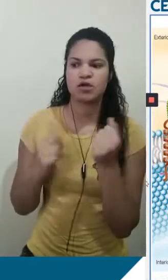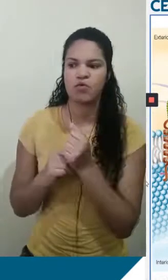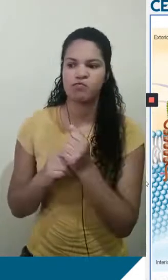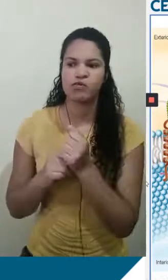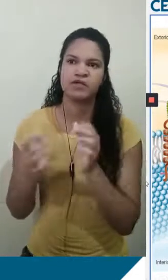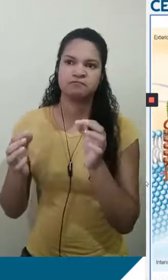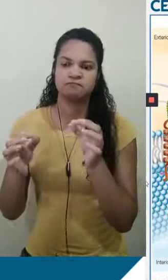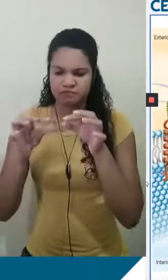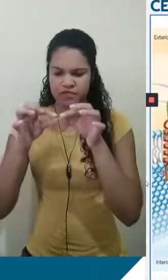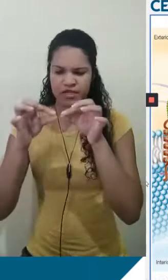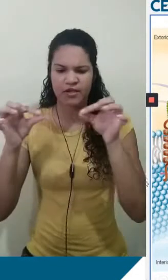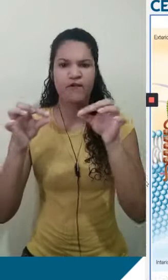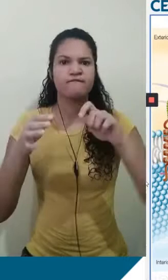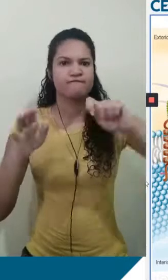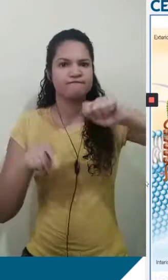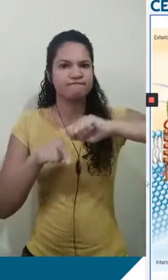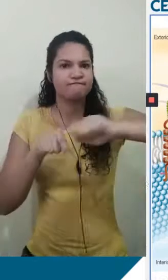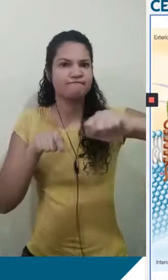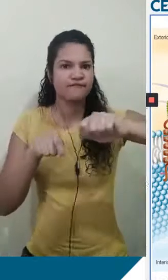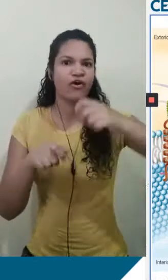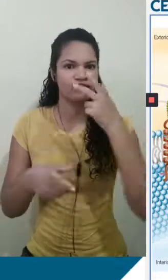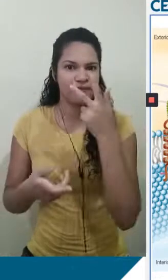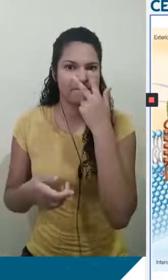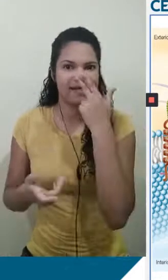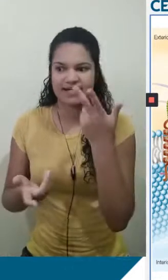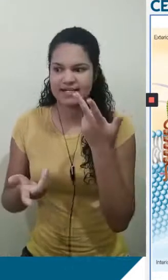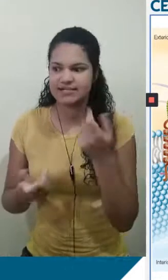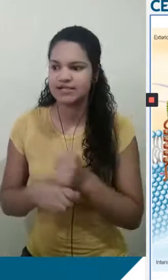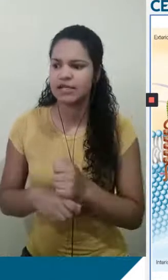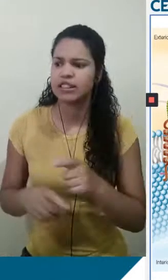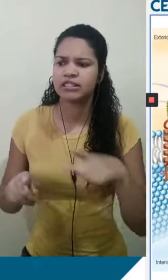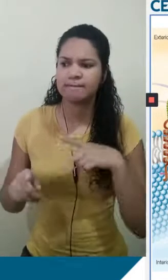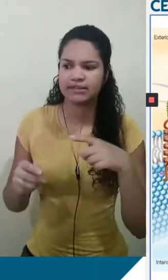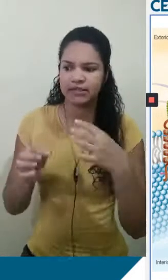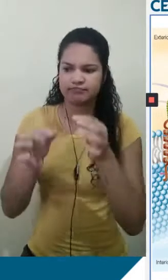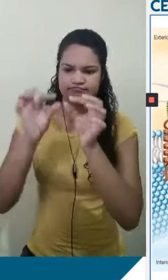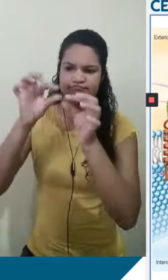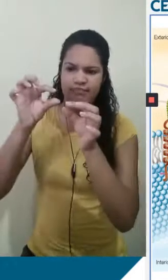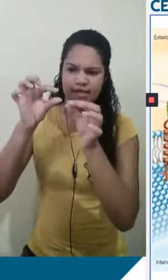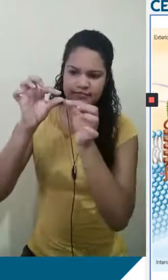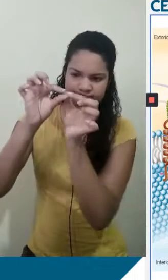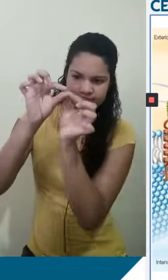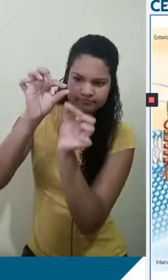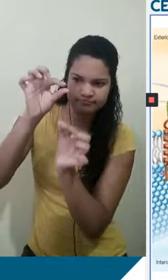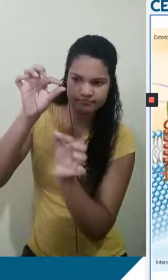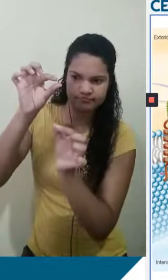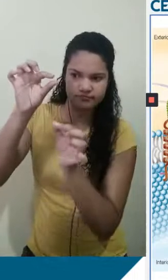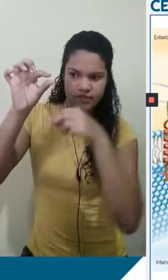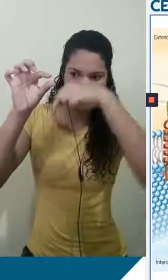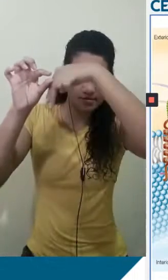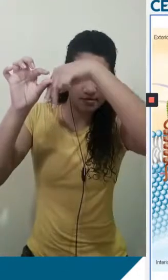bicamada fosfolipídica, ela é fundamental porque ela vai estabilizar a estrutura dessa